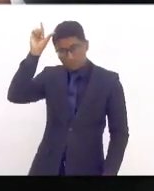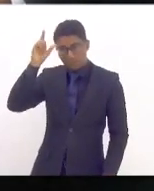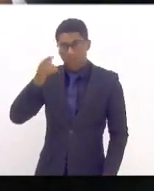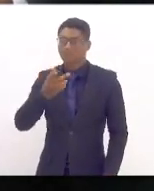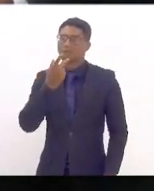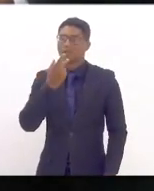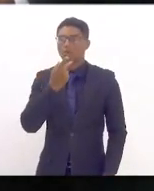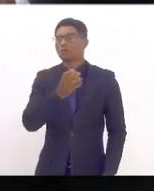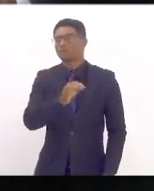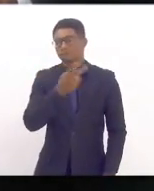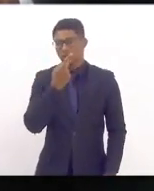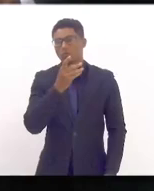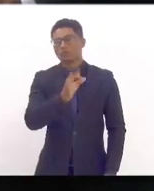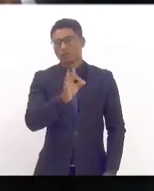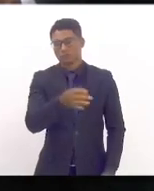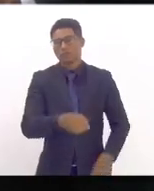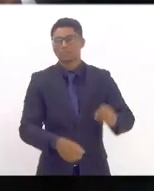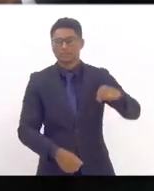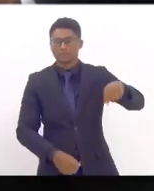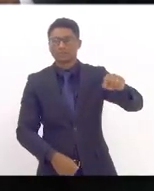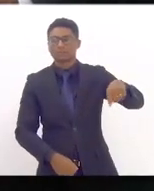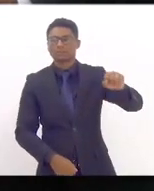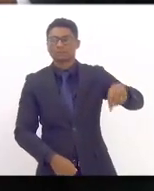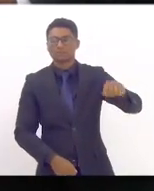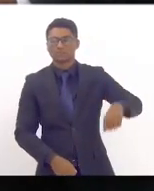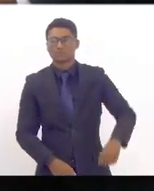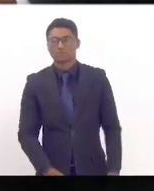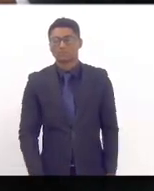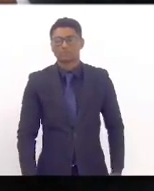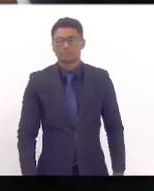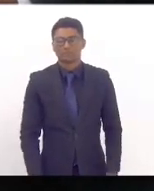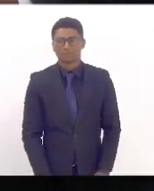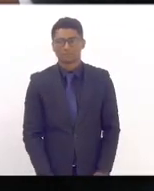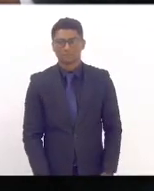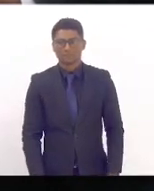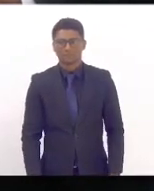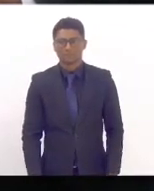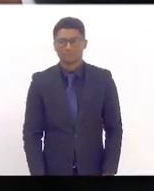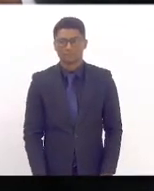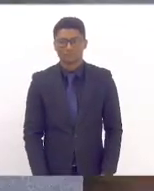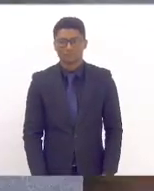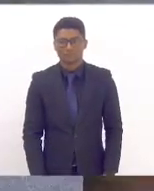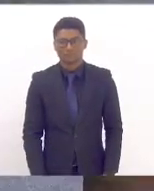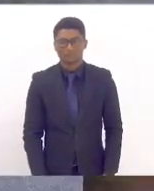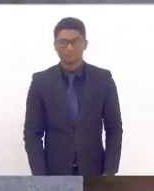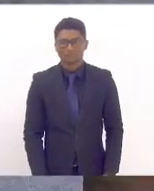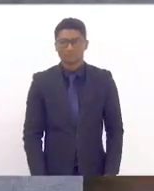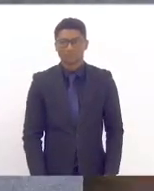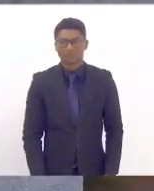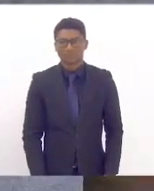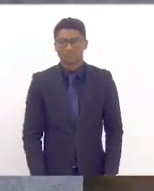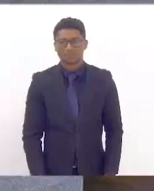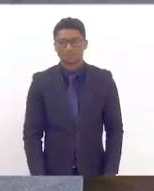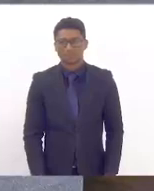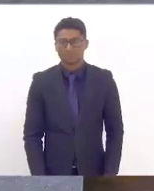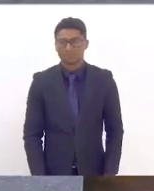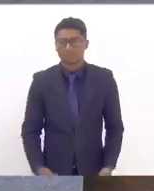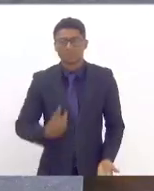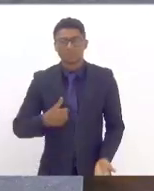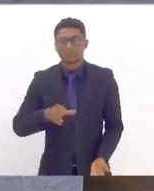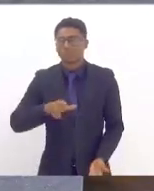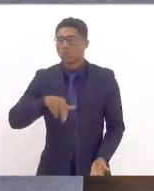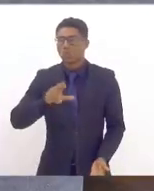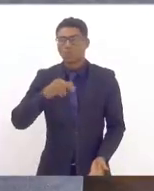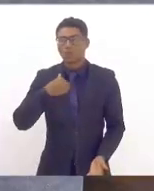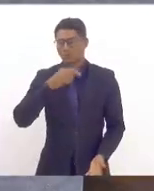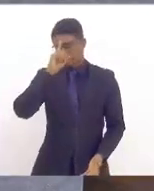mandou você falou senhor Falou sim falou sim por favor eu jamais mandaria